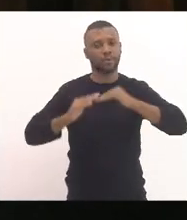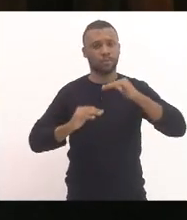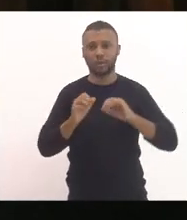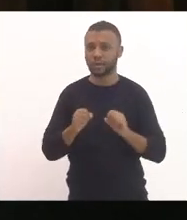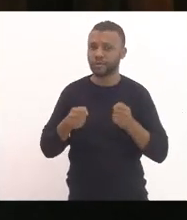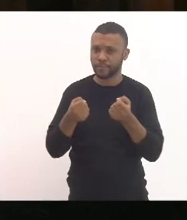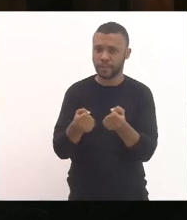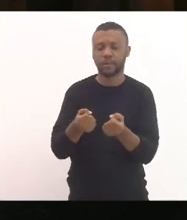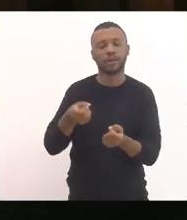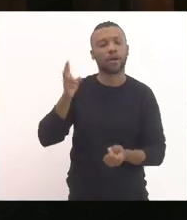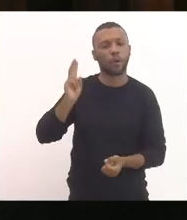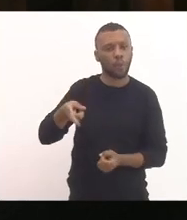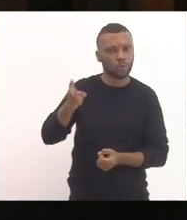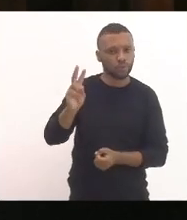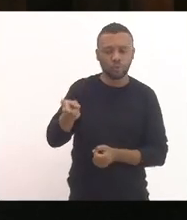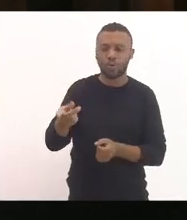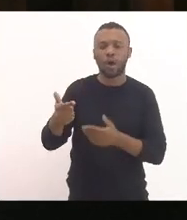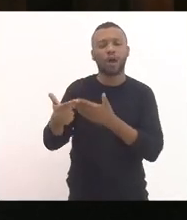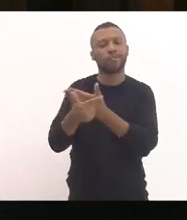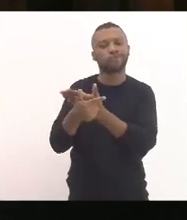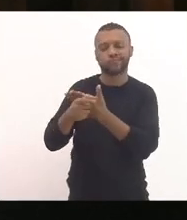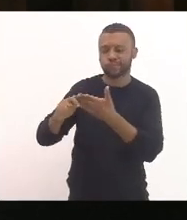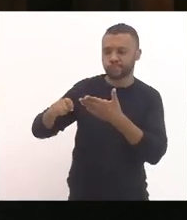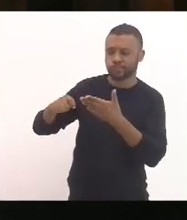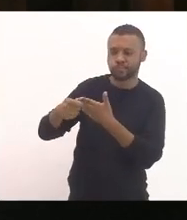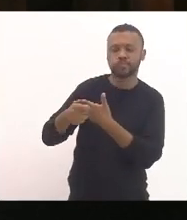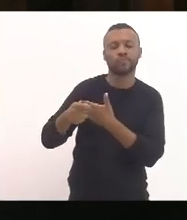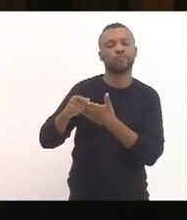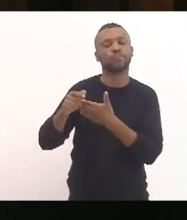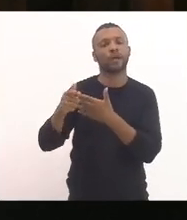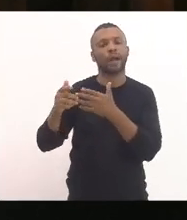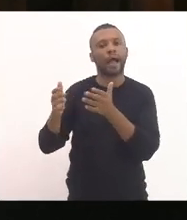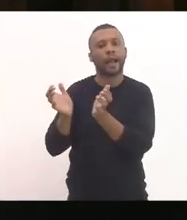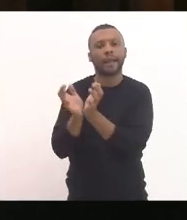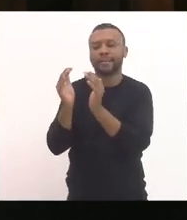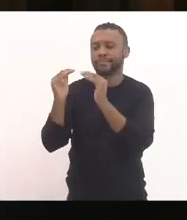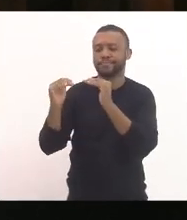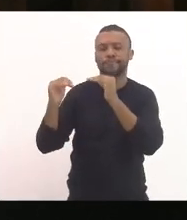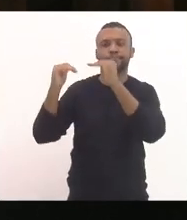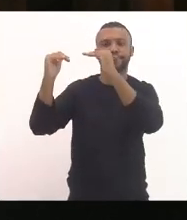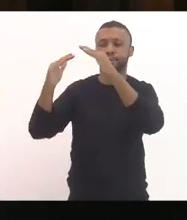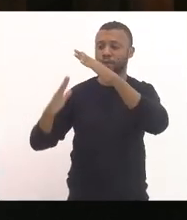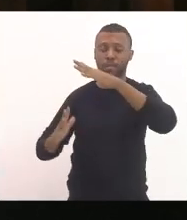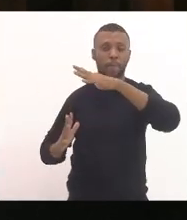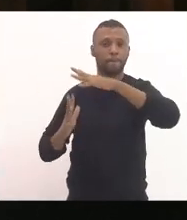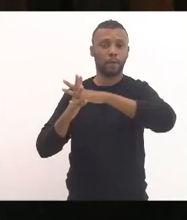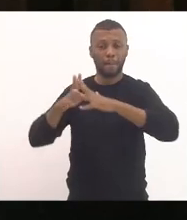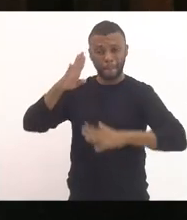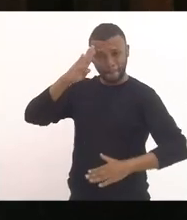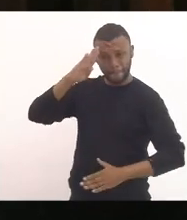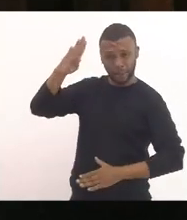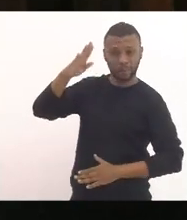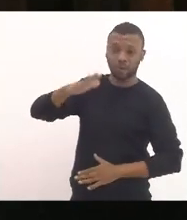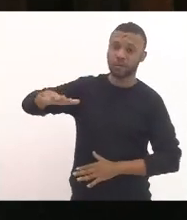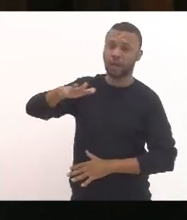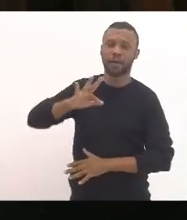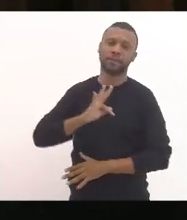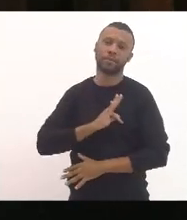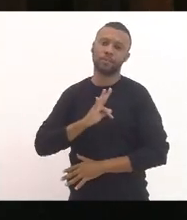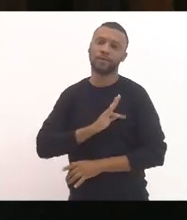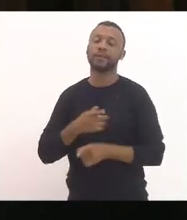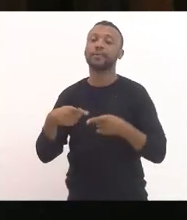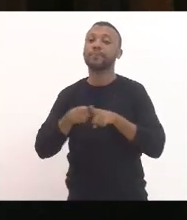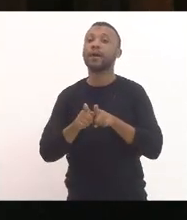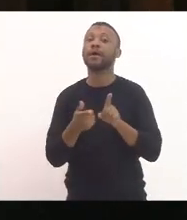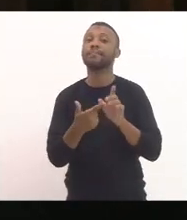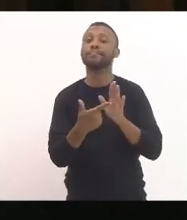defesa é que seja mantida no meio clatura como classe mais elevada os Comissários de polícia e também passou as